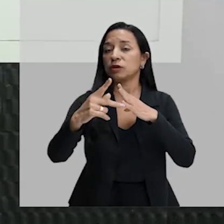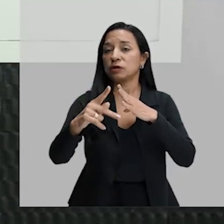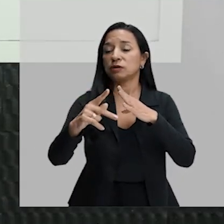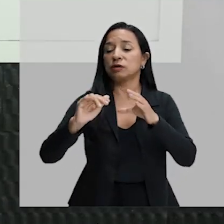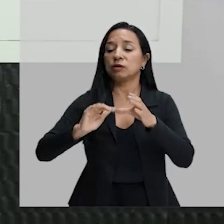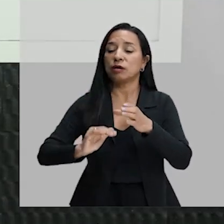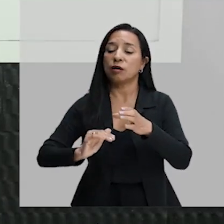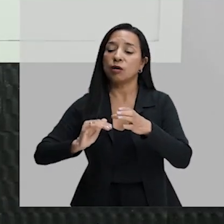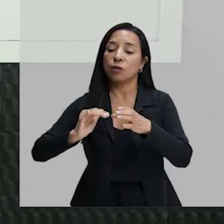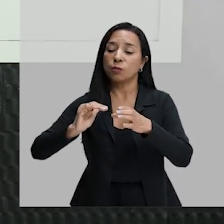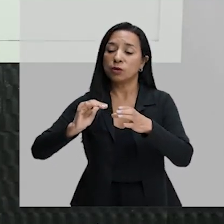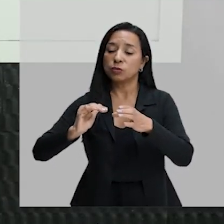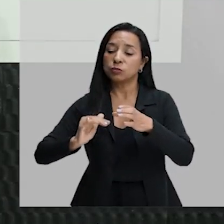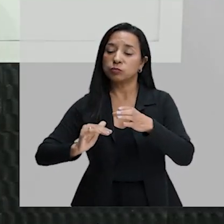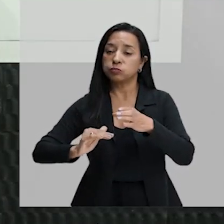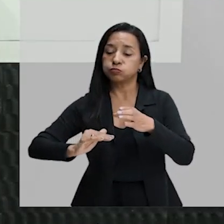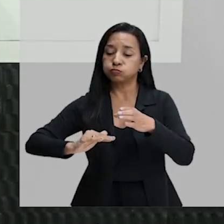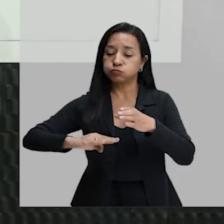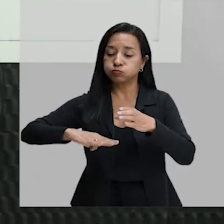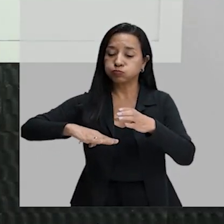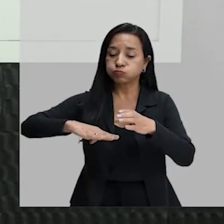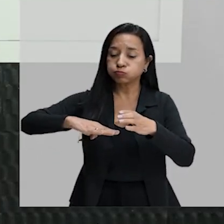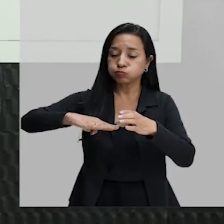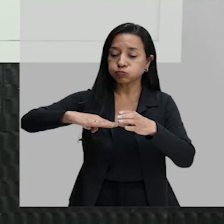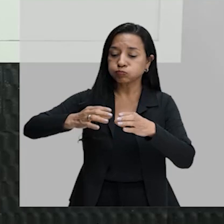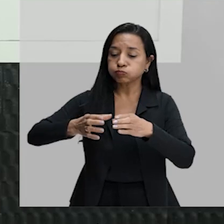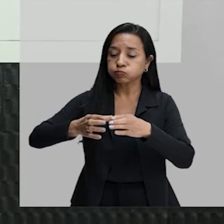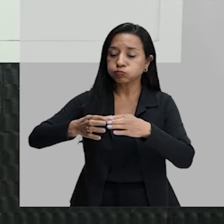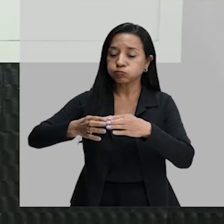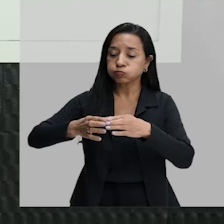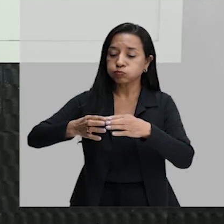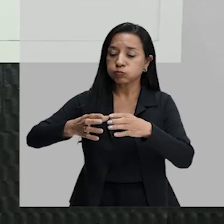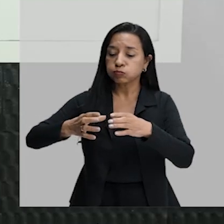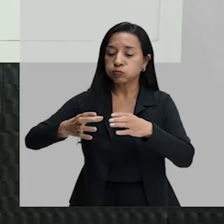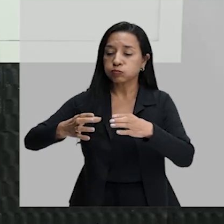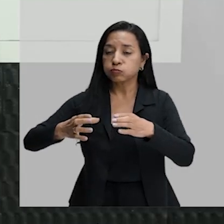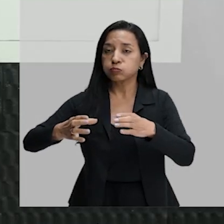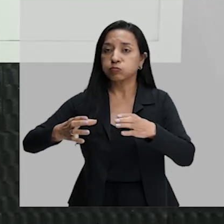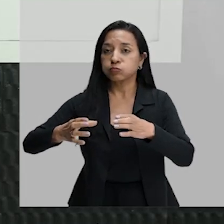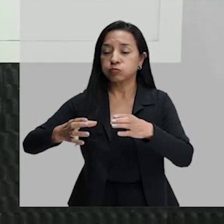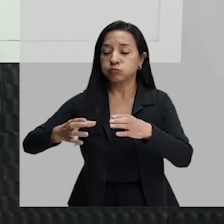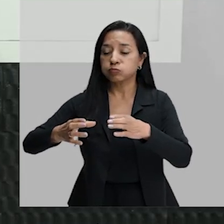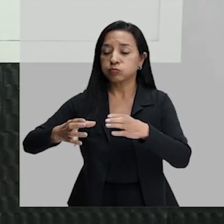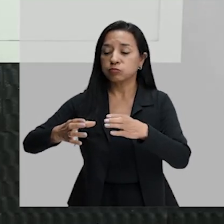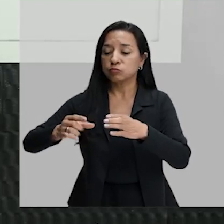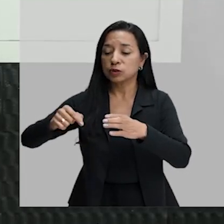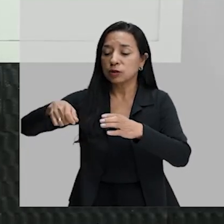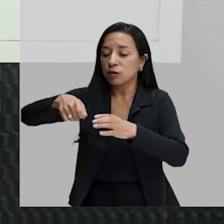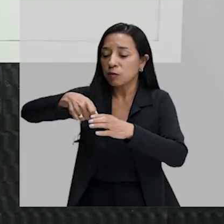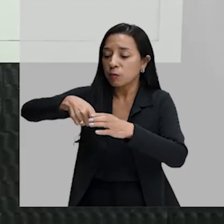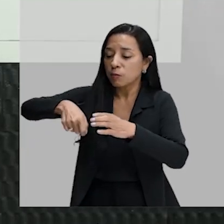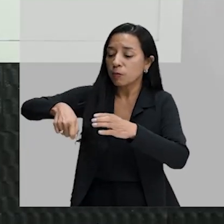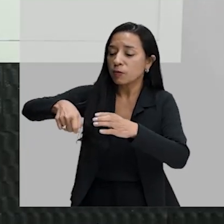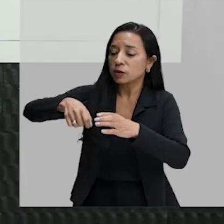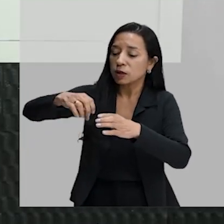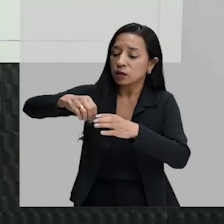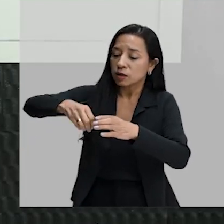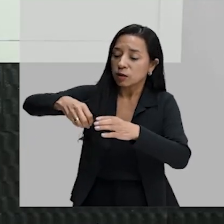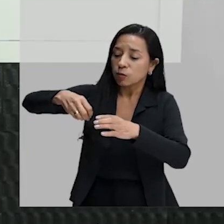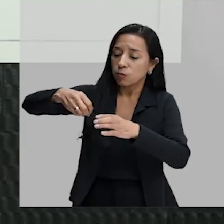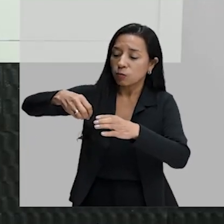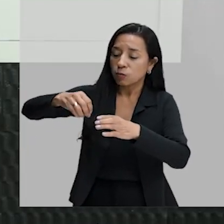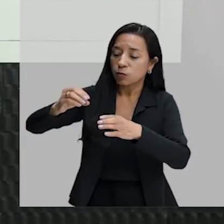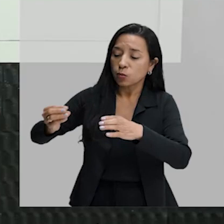aumento do volume do frasco, né? A panela onde você colocou o